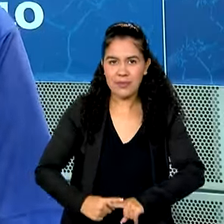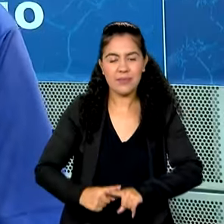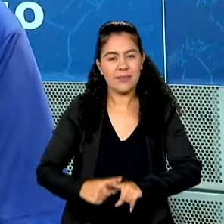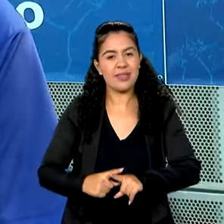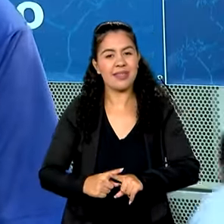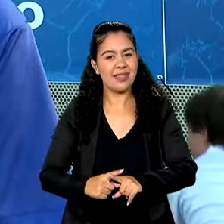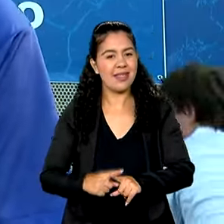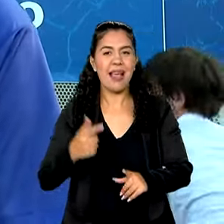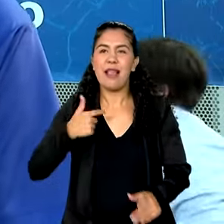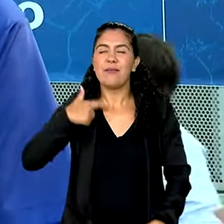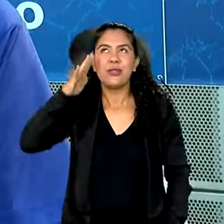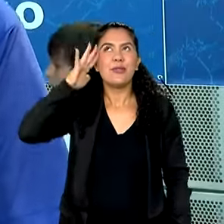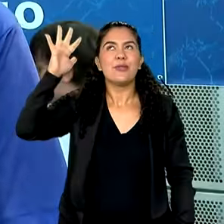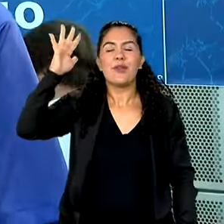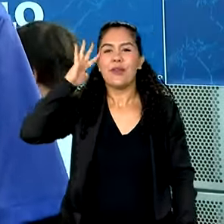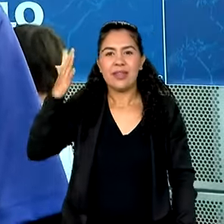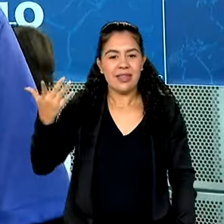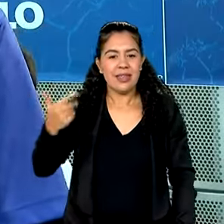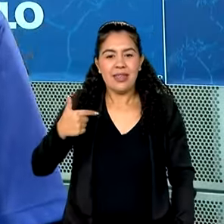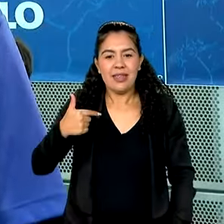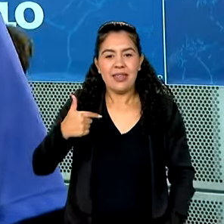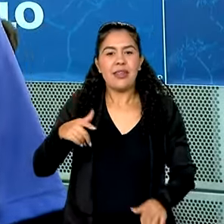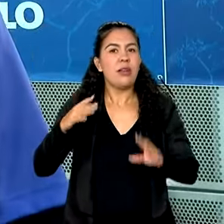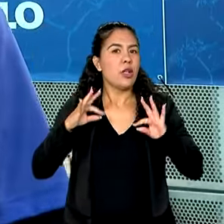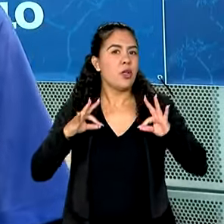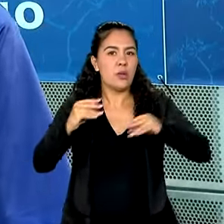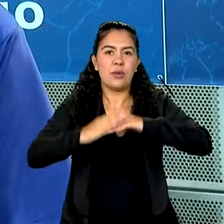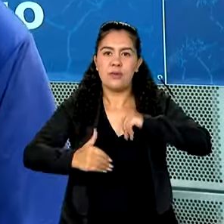E é isso, esse é o meu maior sonho na carreira, né? Eu acho que de todo atleta que leva isso a sério.